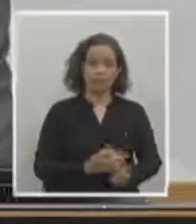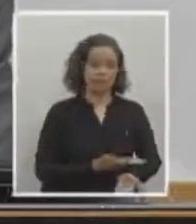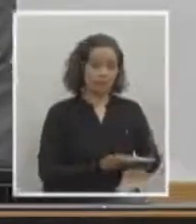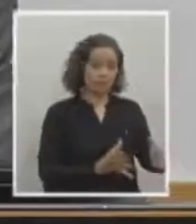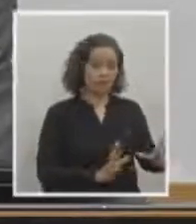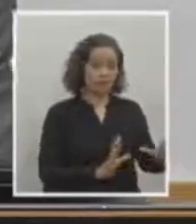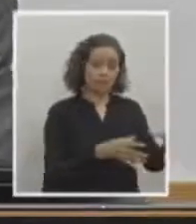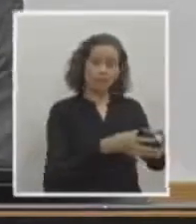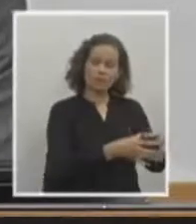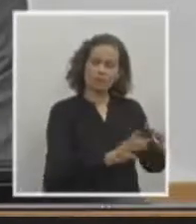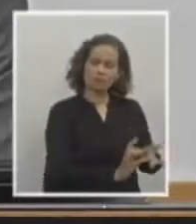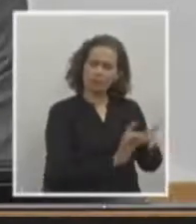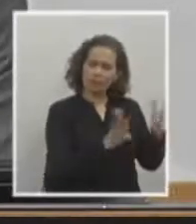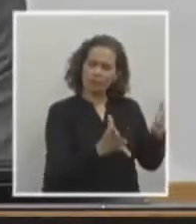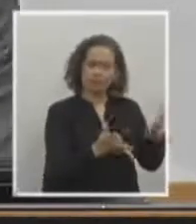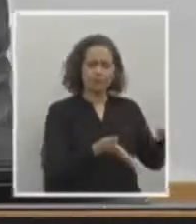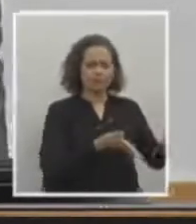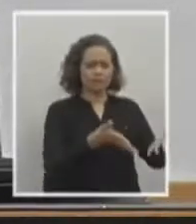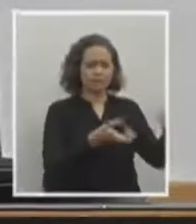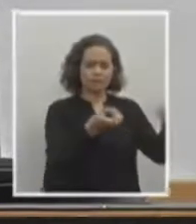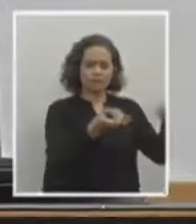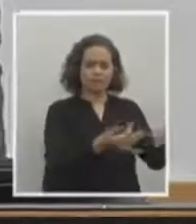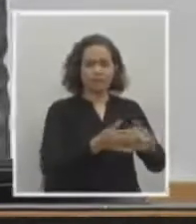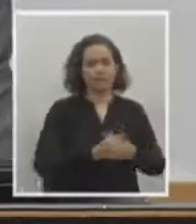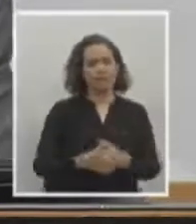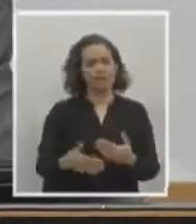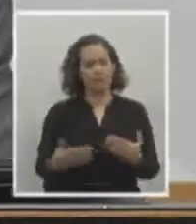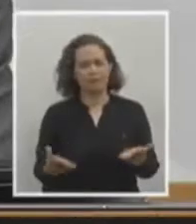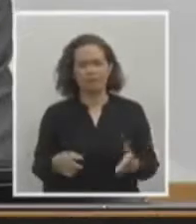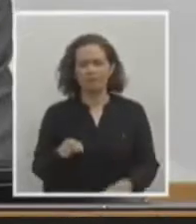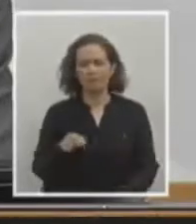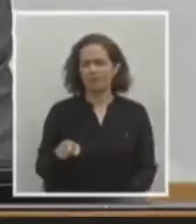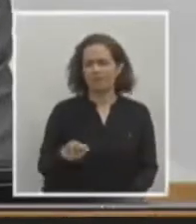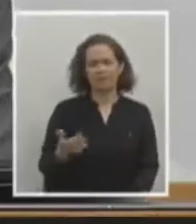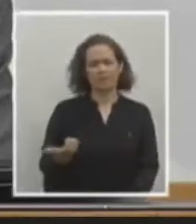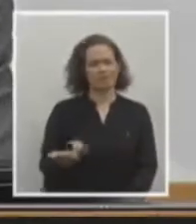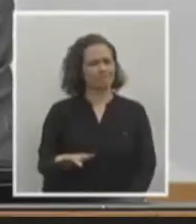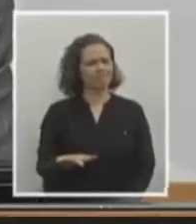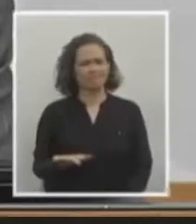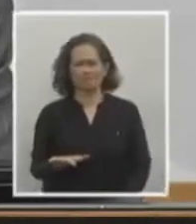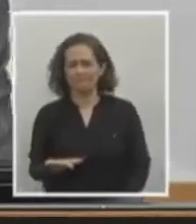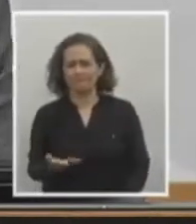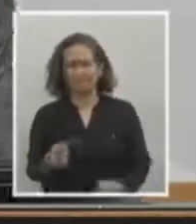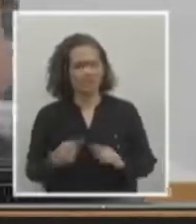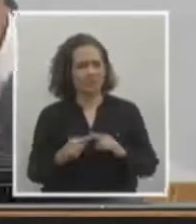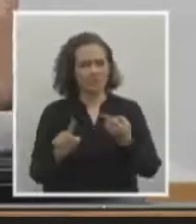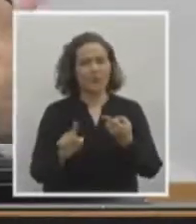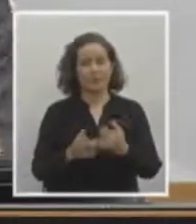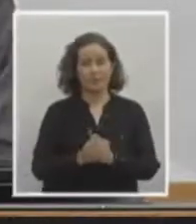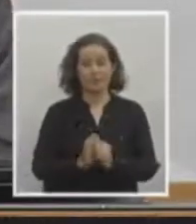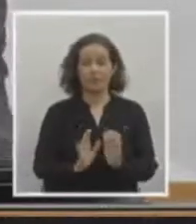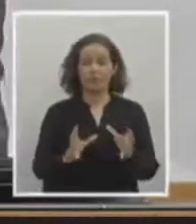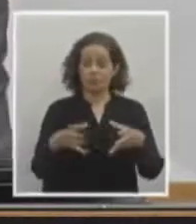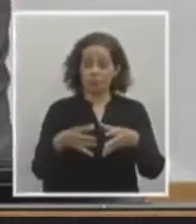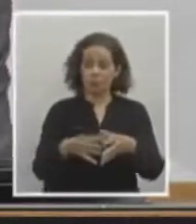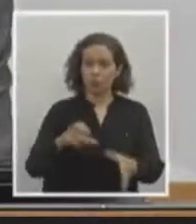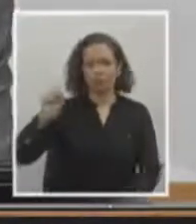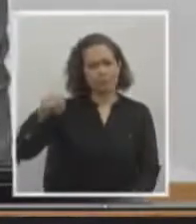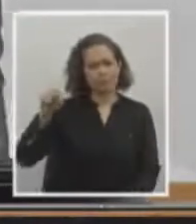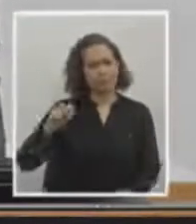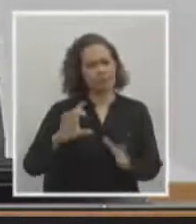acho que essa consideração aqui eu vou desconsiderar, porque a comissão ela é muito democrática e é por ser